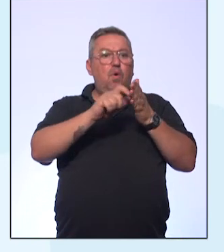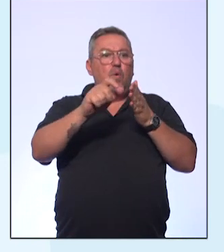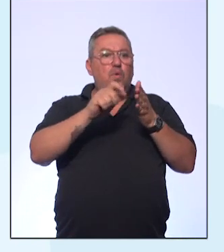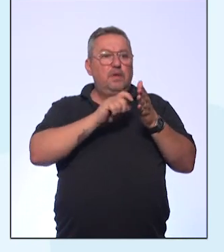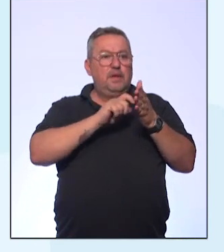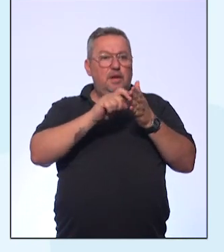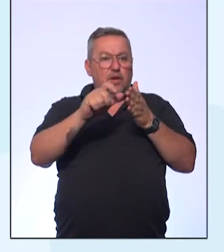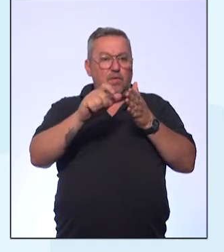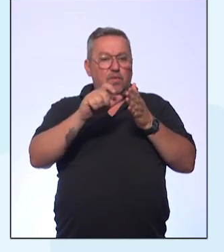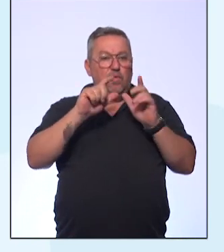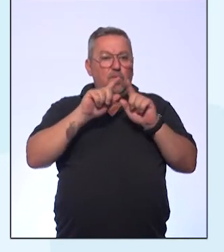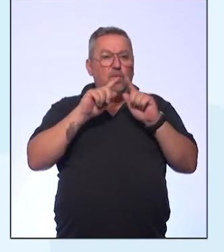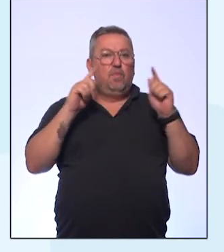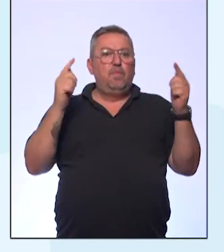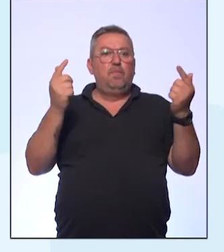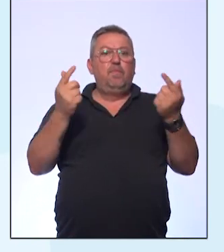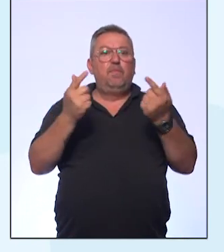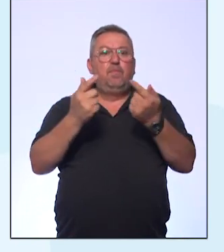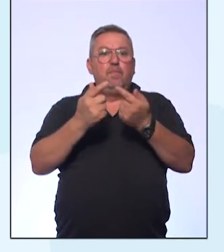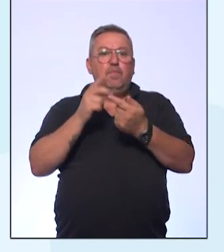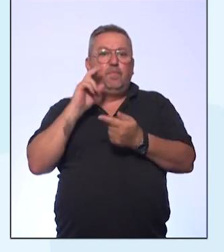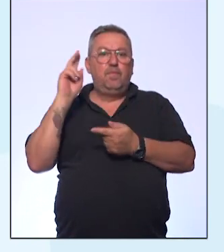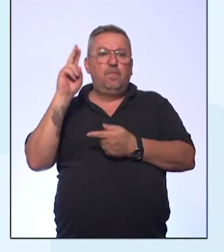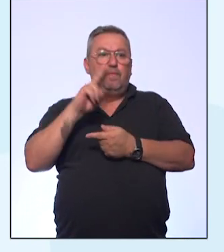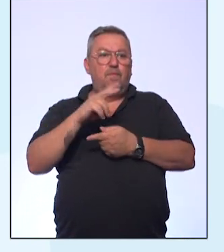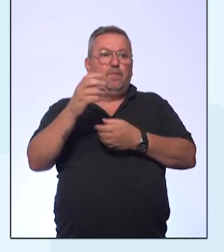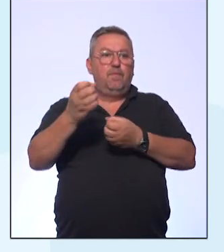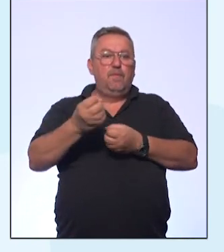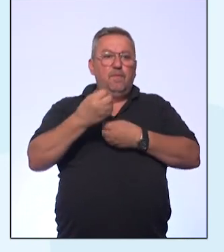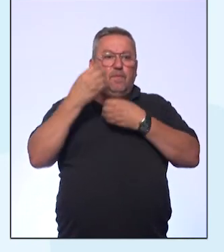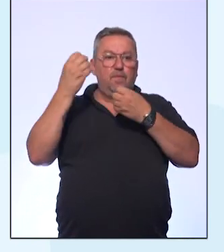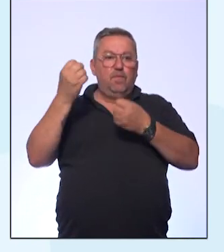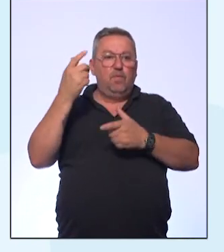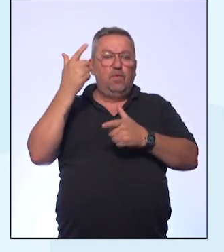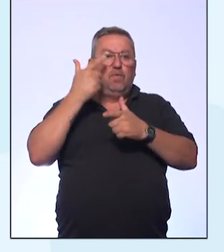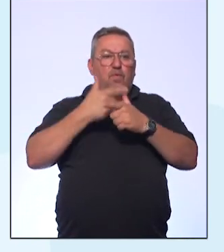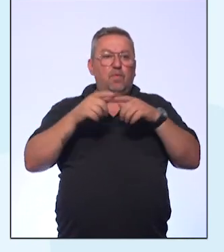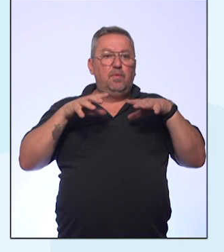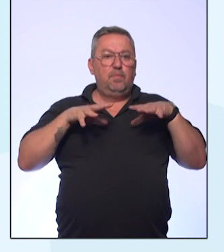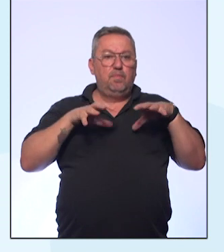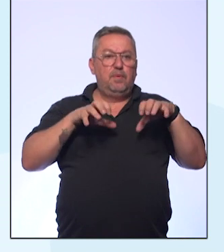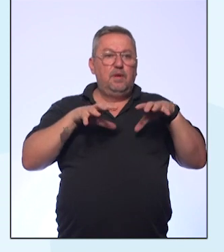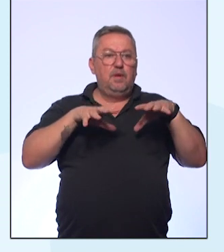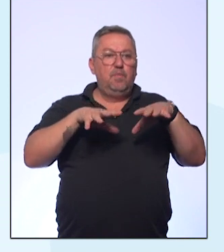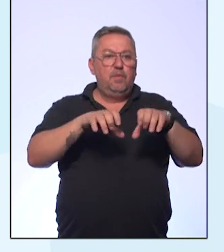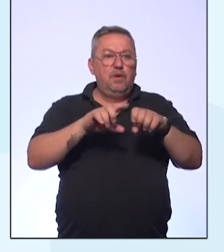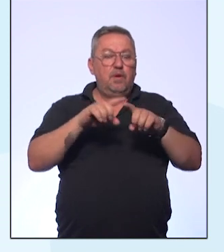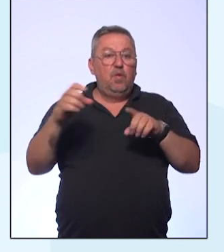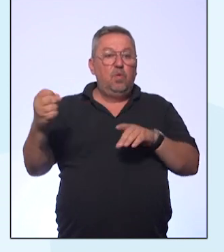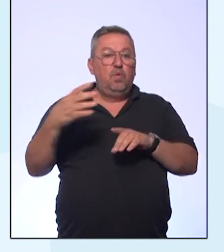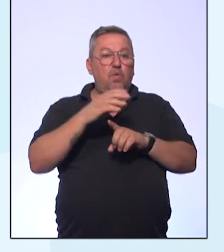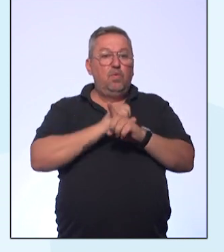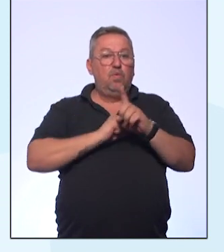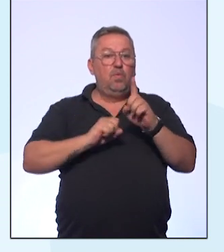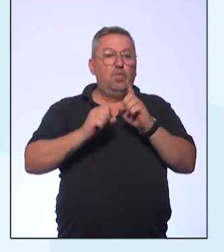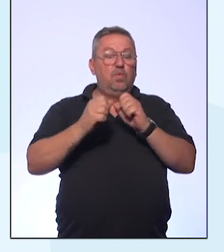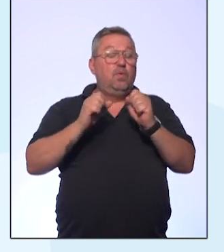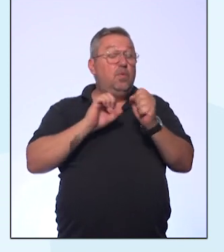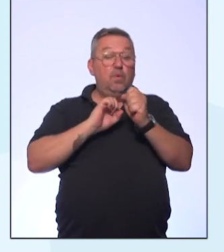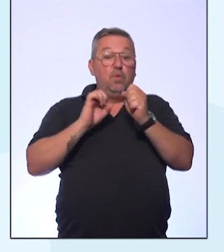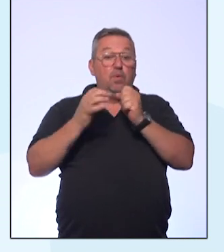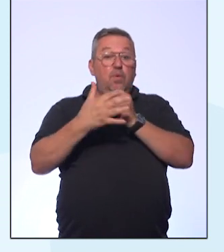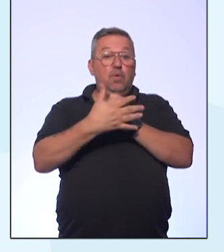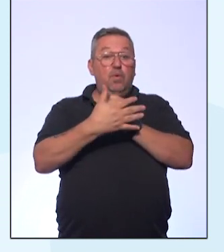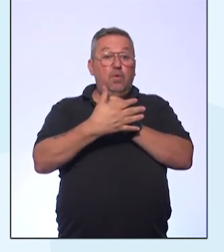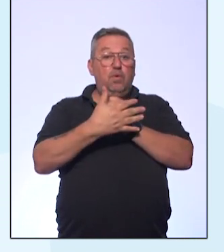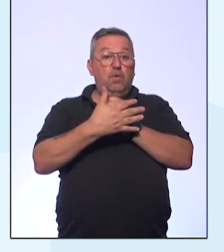conceitos geográficos, considerando as informações sobre a pandemia do novo